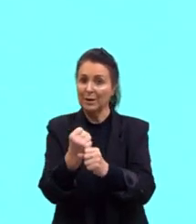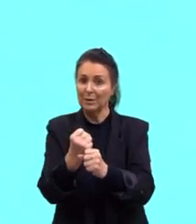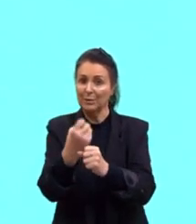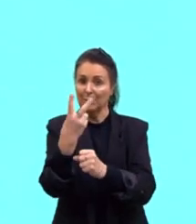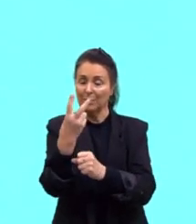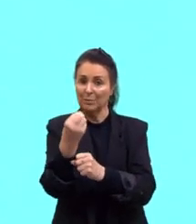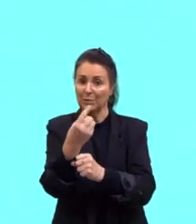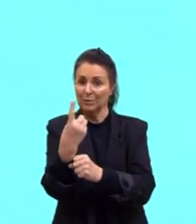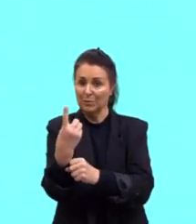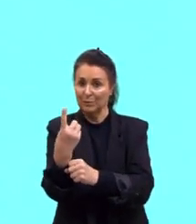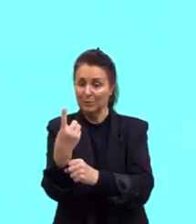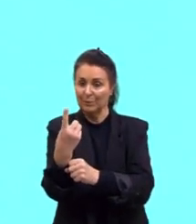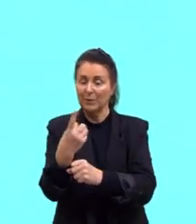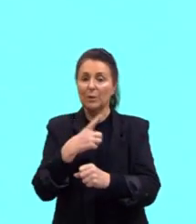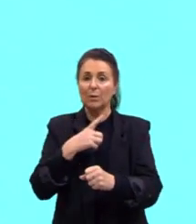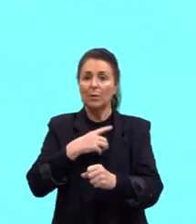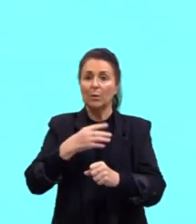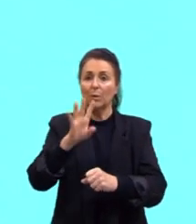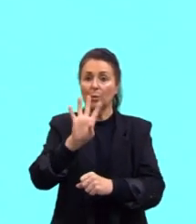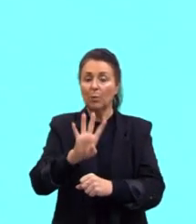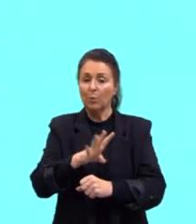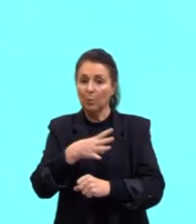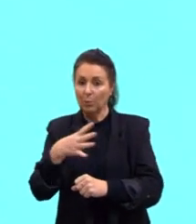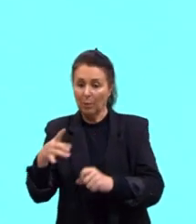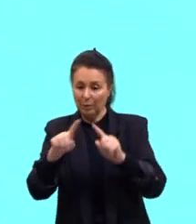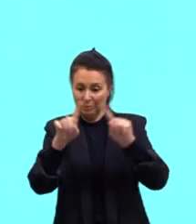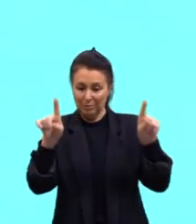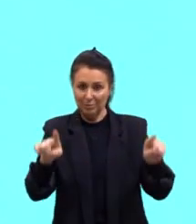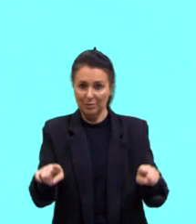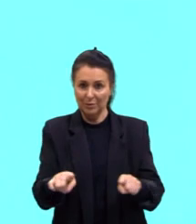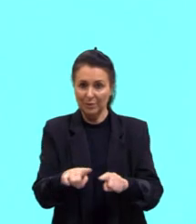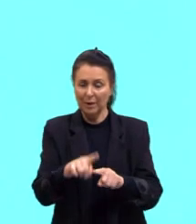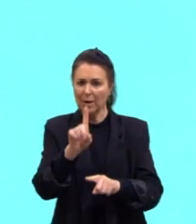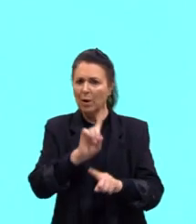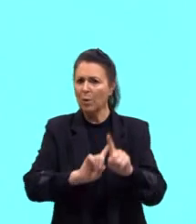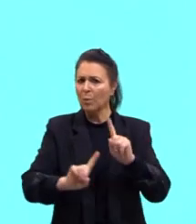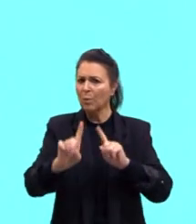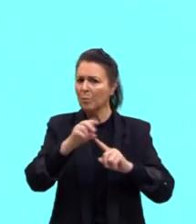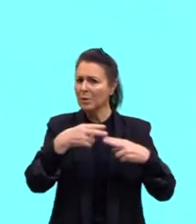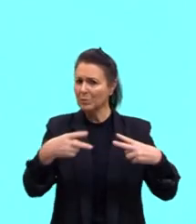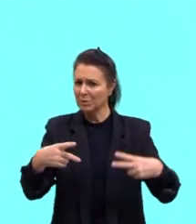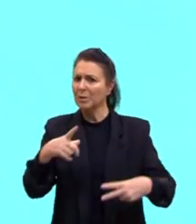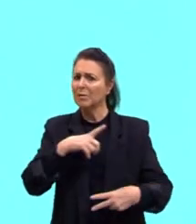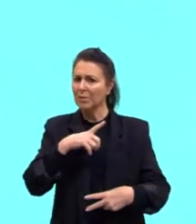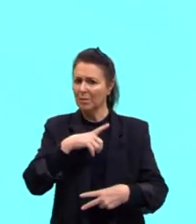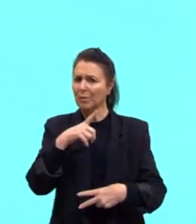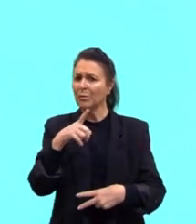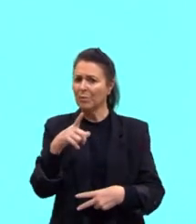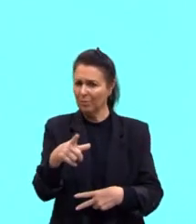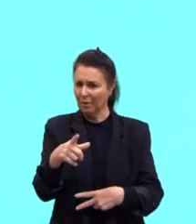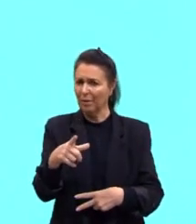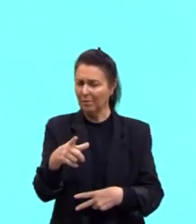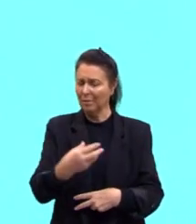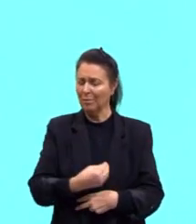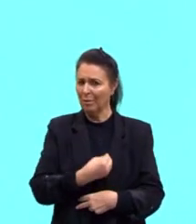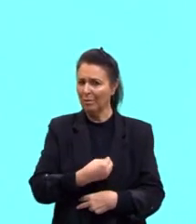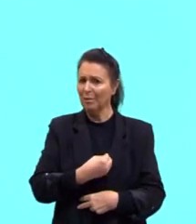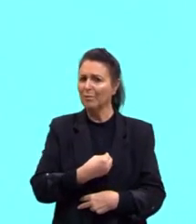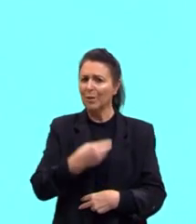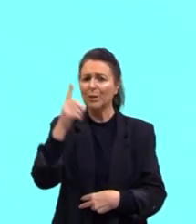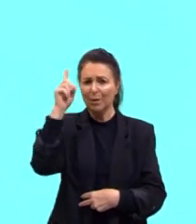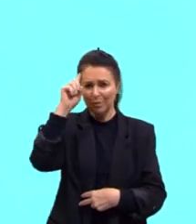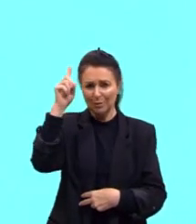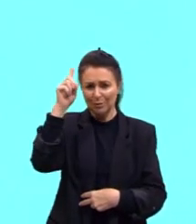diz o seguinte o quadro lista alguns dispositivos eletrônicos que estão presentes no dia a dia